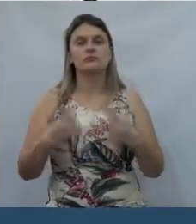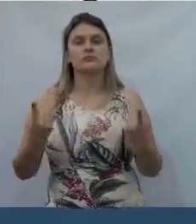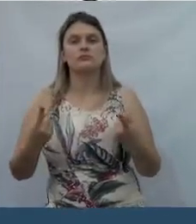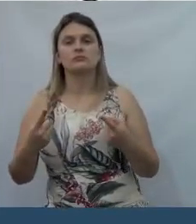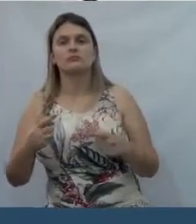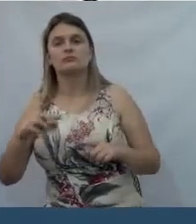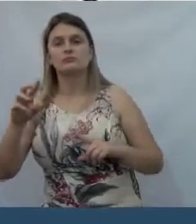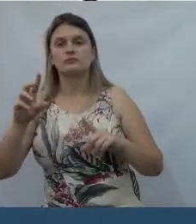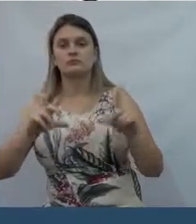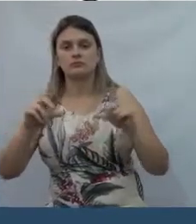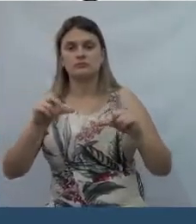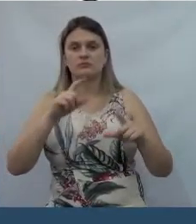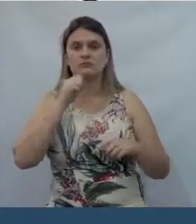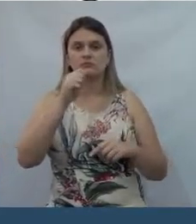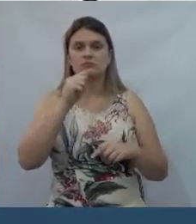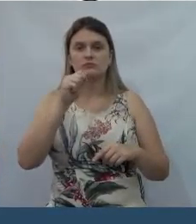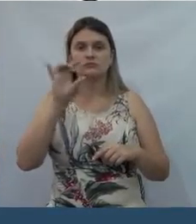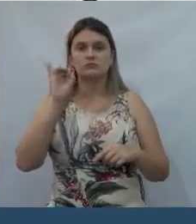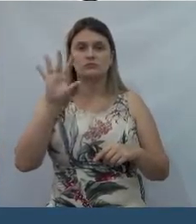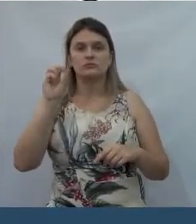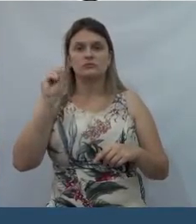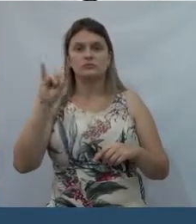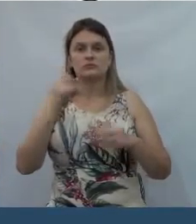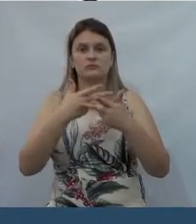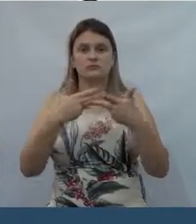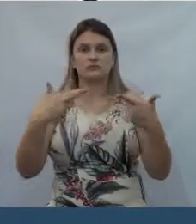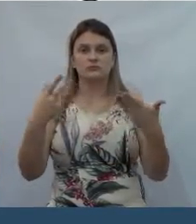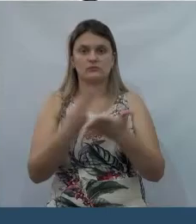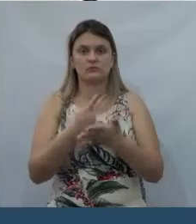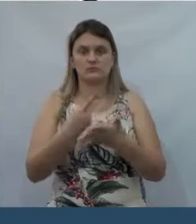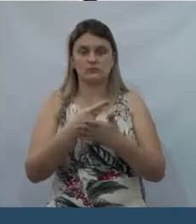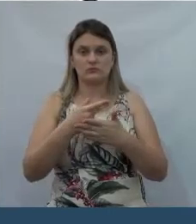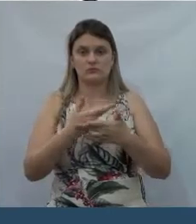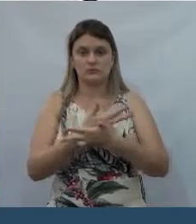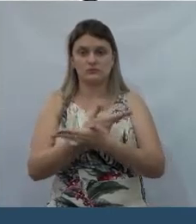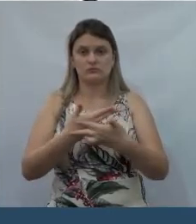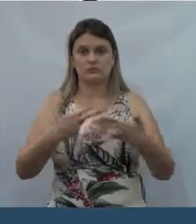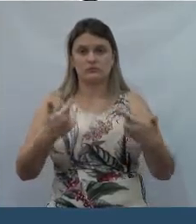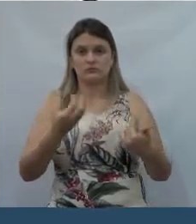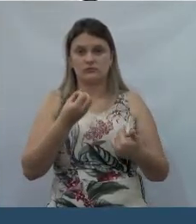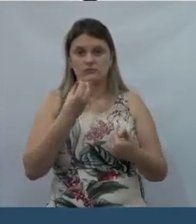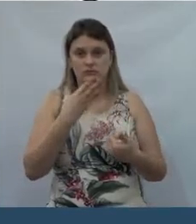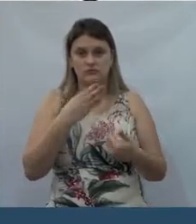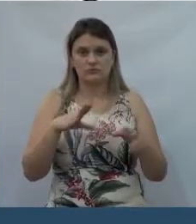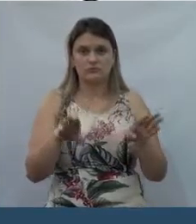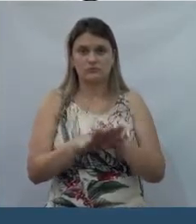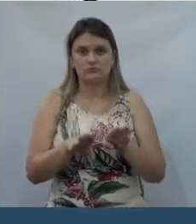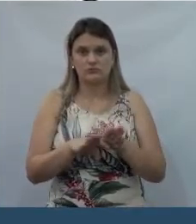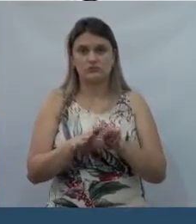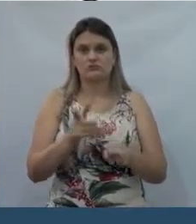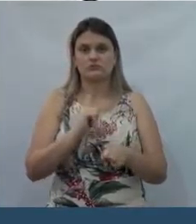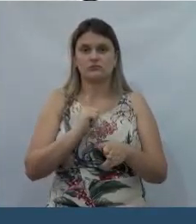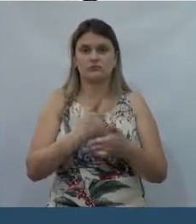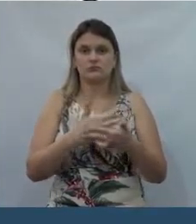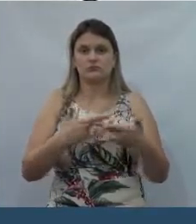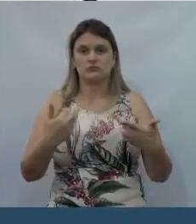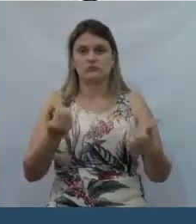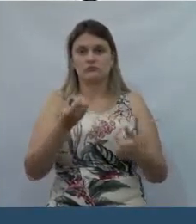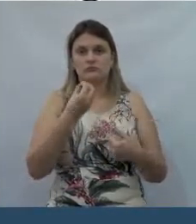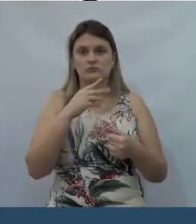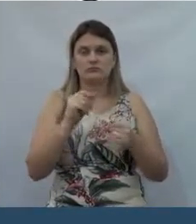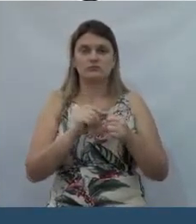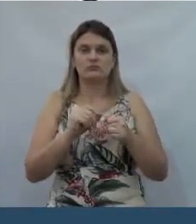as mídias de fora só se for alguma desgraça. As coisas boas, e tantas coisas boas que é feito,